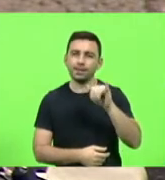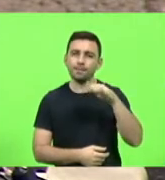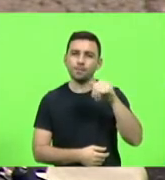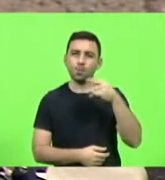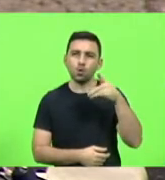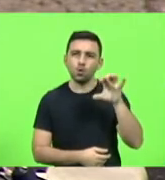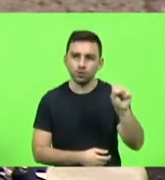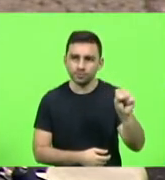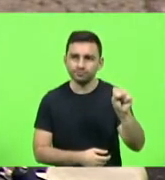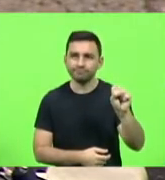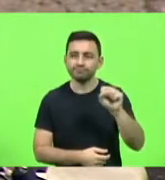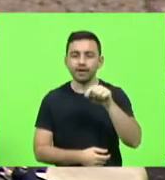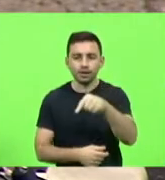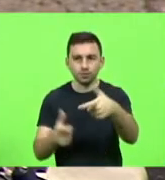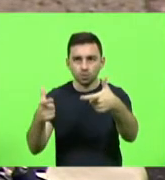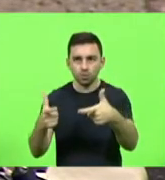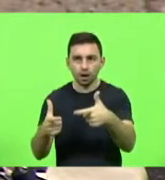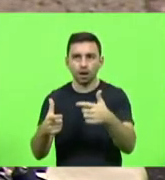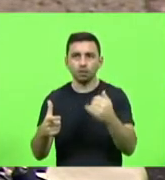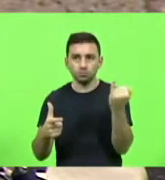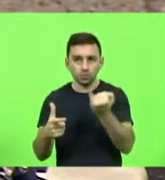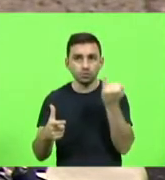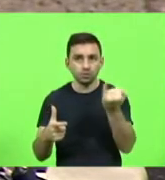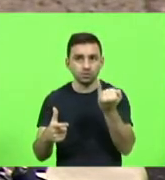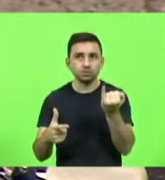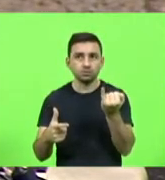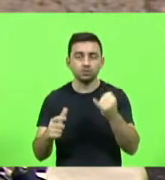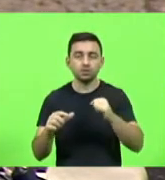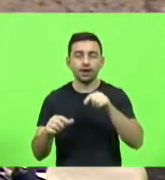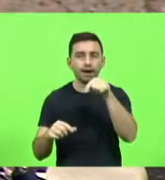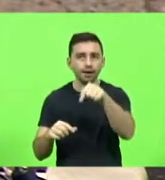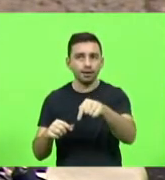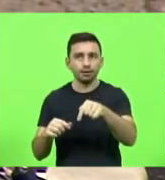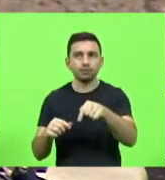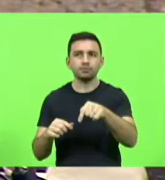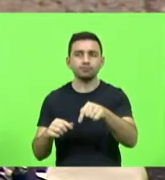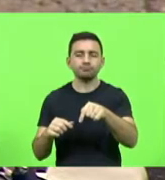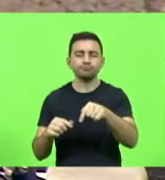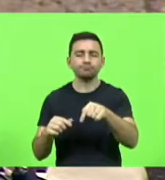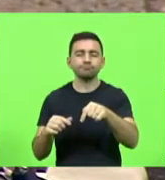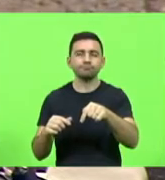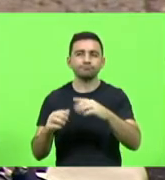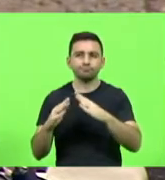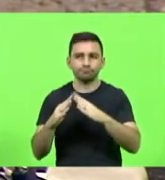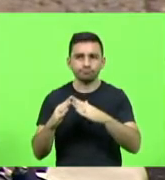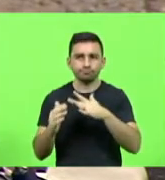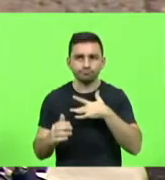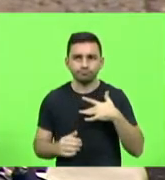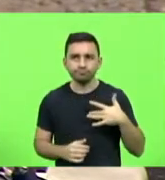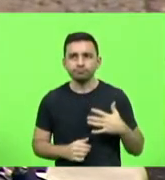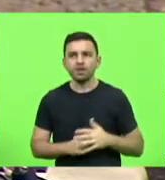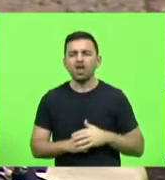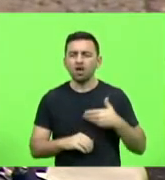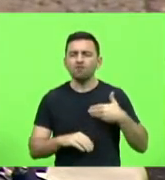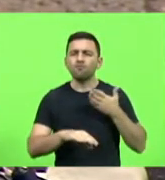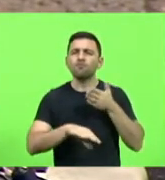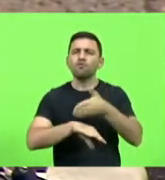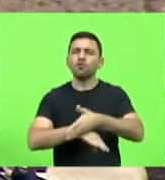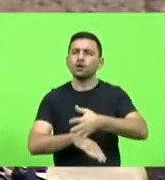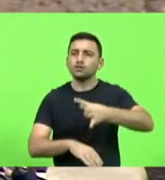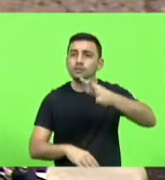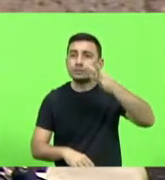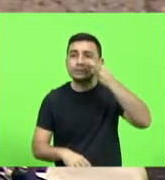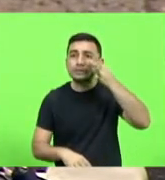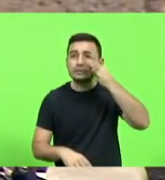de extrema importância que acontecia na SAMU, na unidade daquele bairro. E eu fui lá presencialmente, porque saiu um